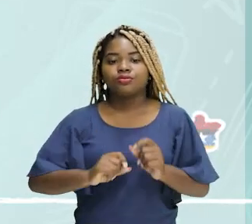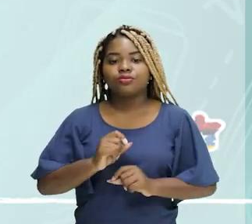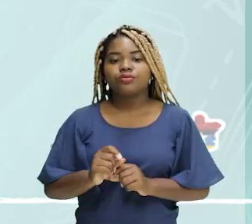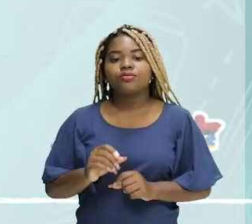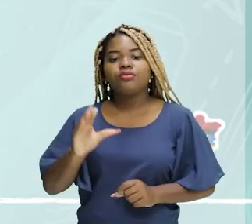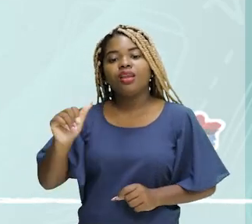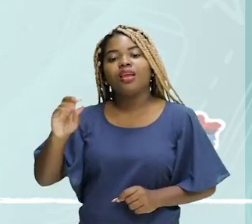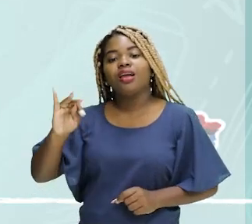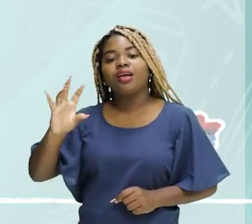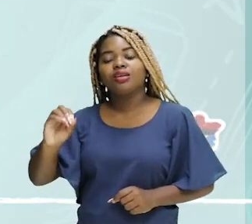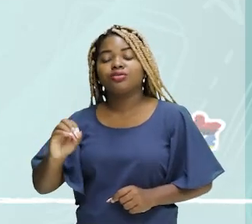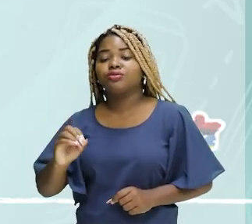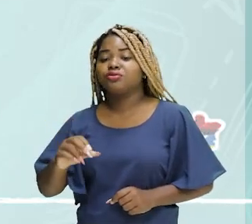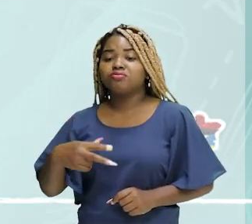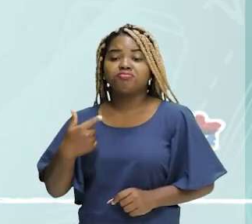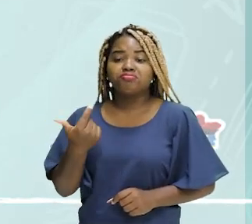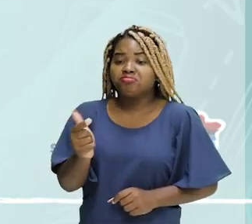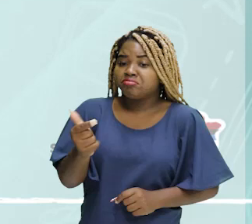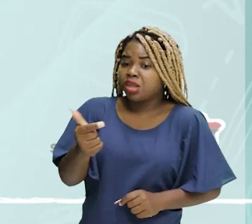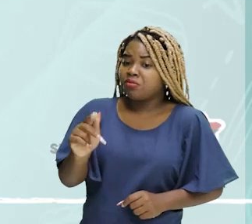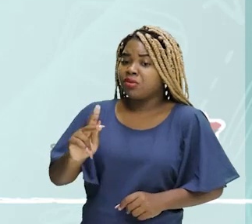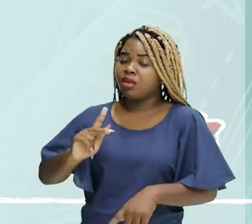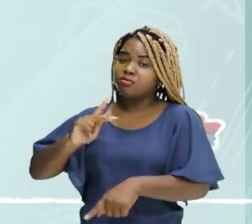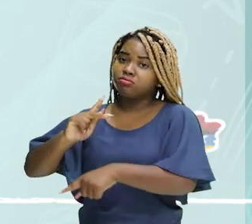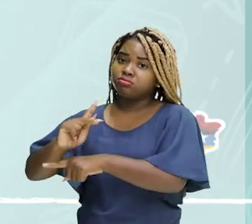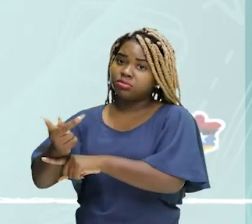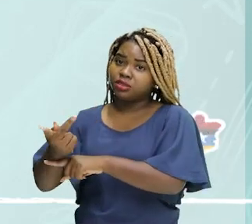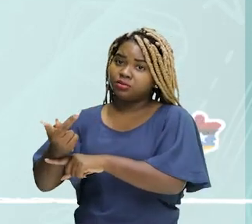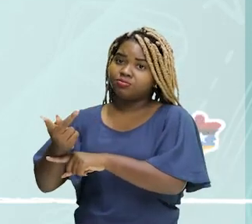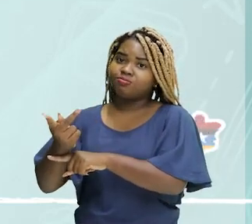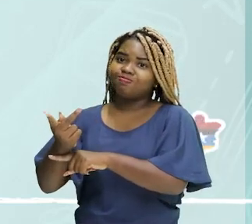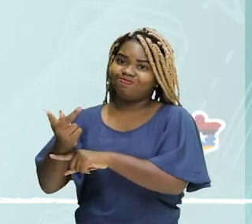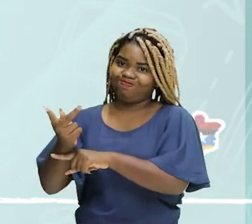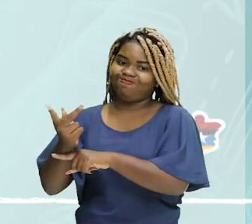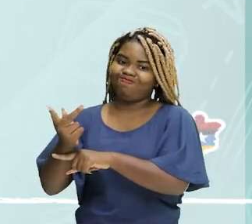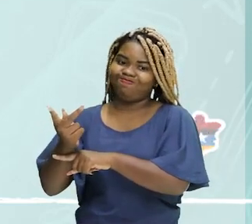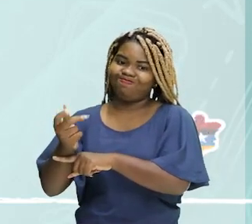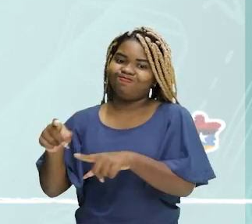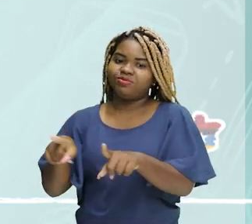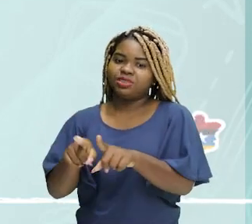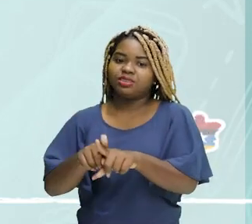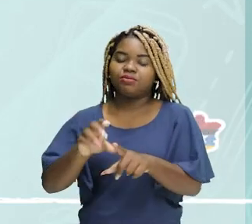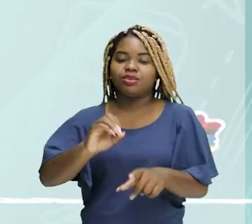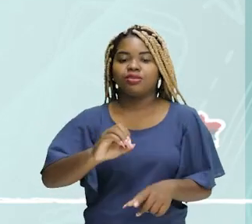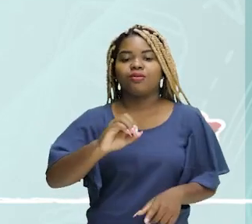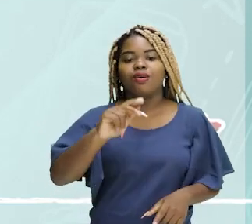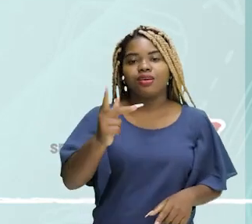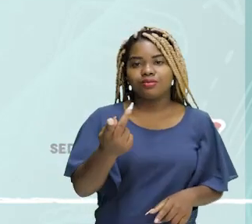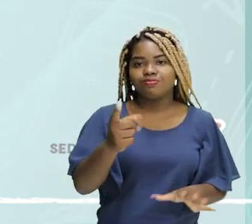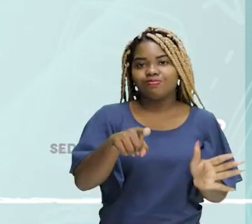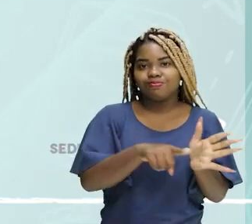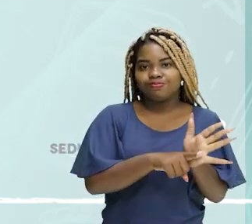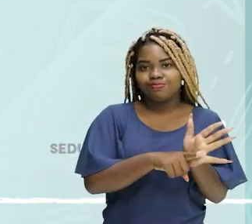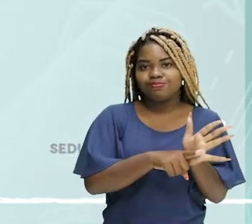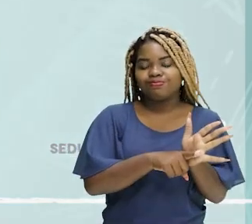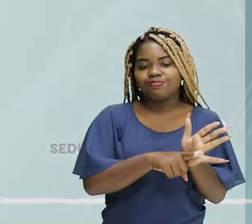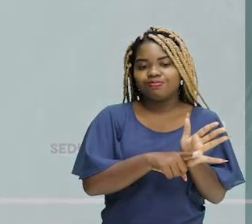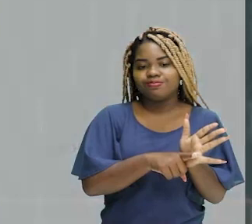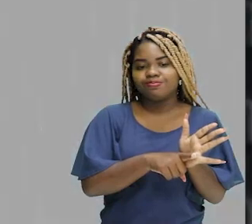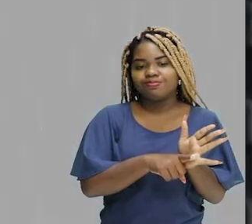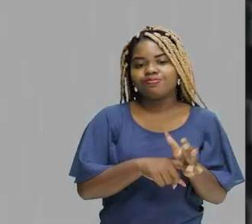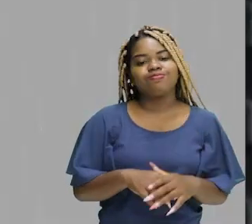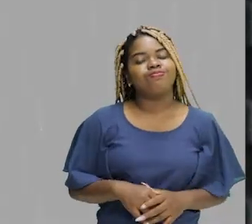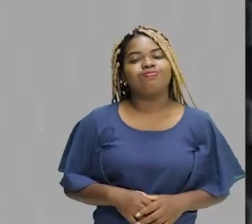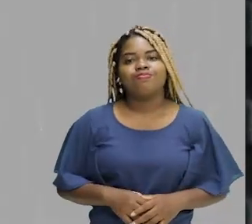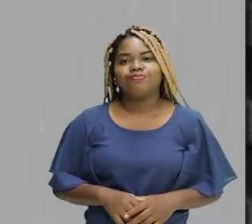possui hidrogênio ionizável e também não possui o ânion OH-. Ele não apresenta nenhum grupo